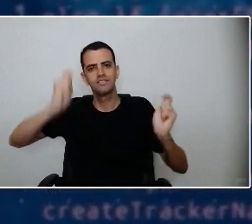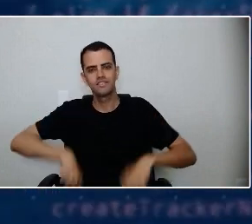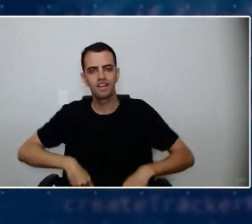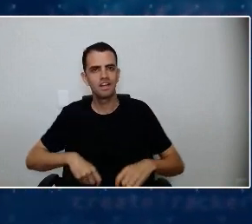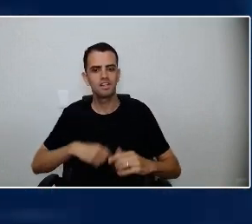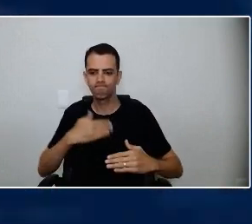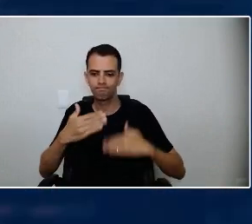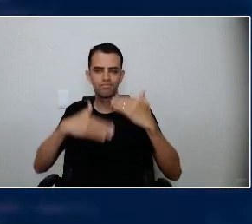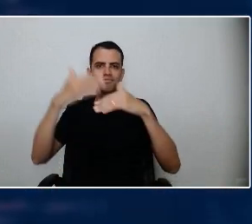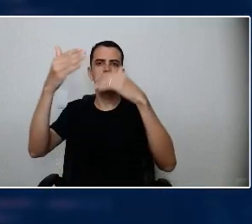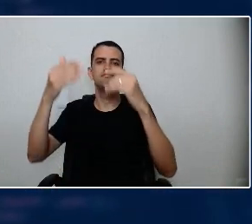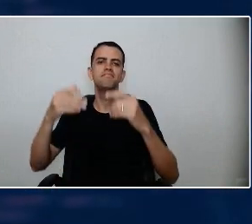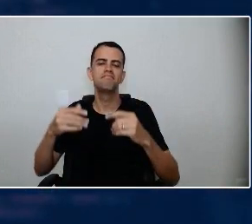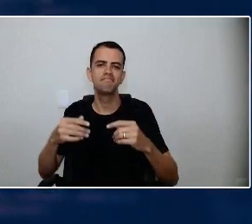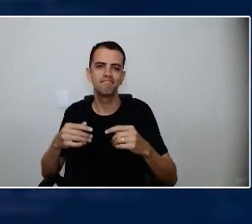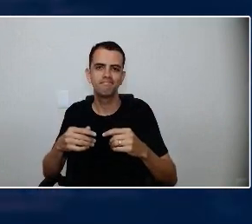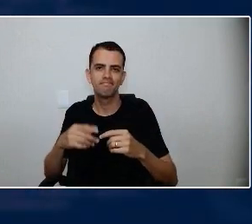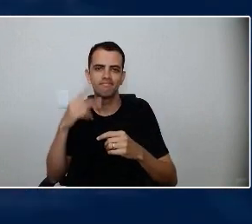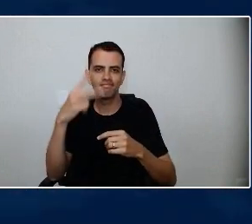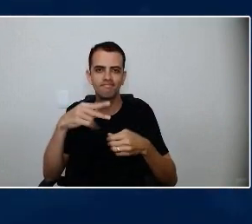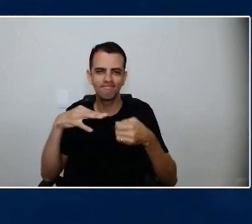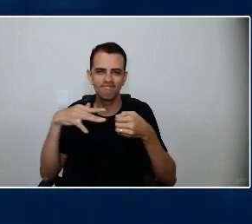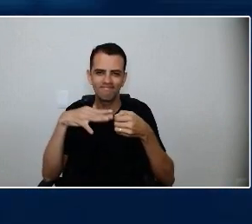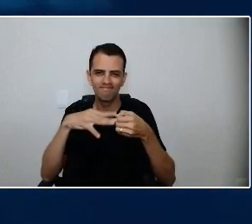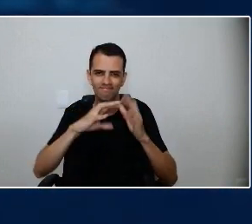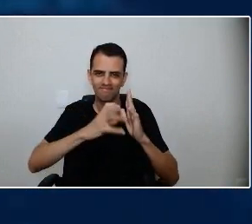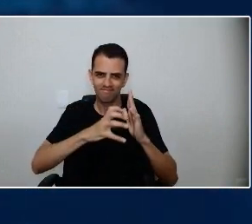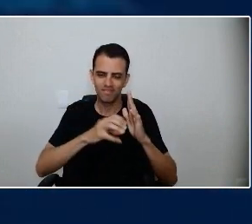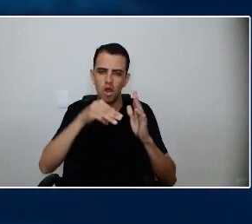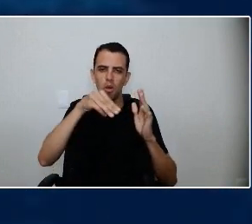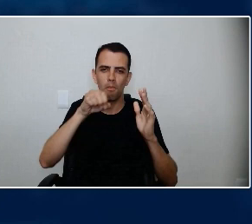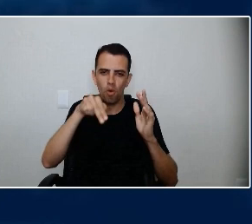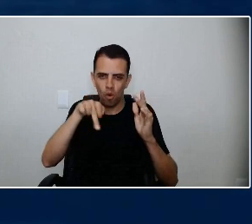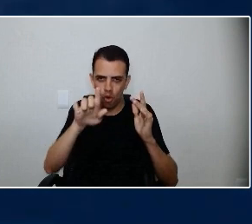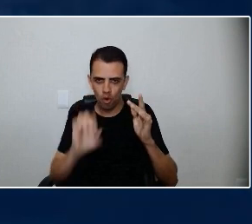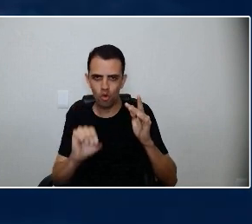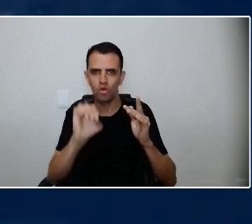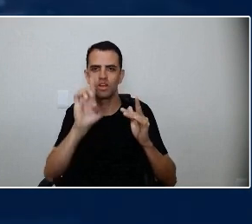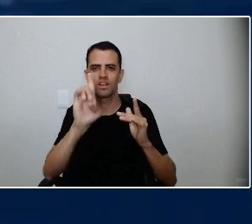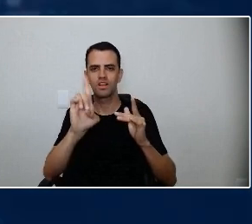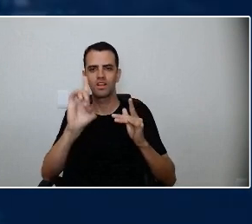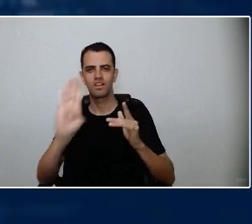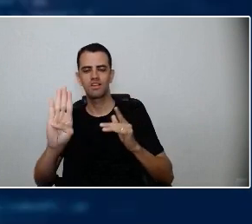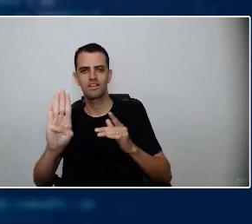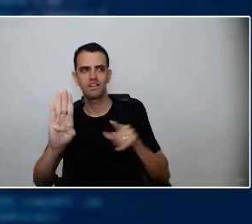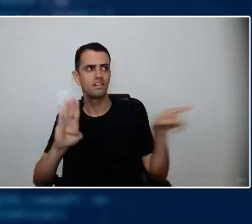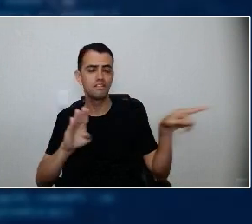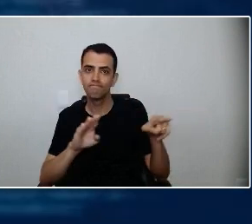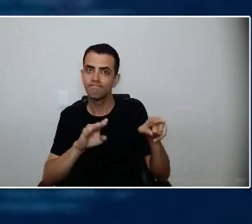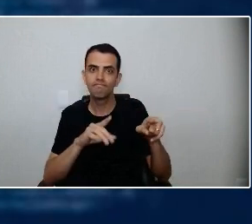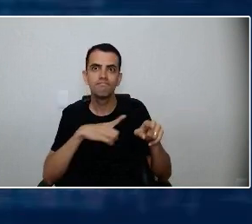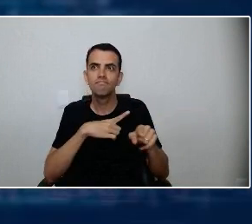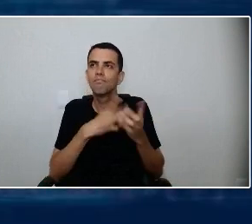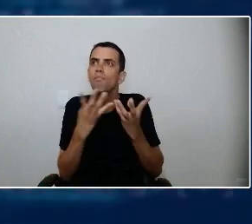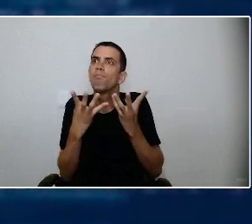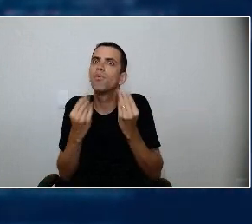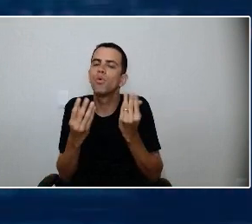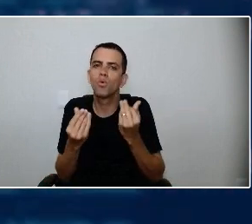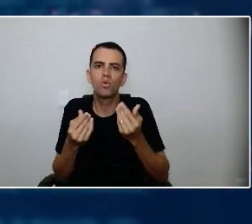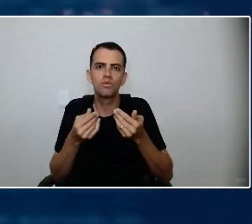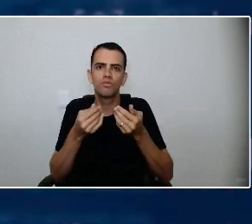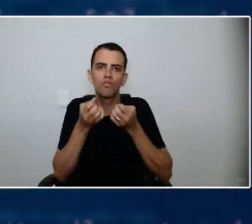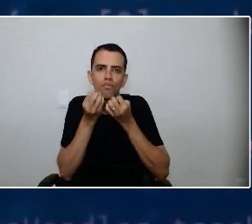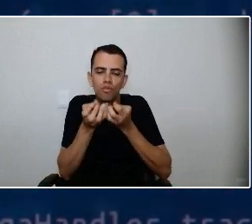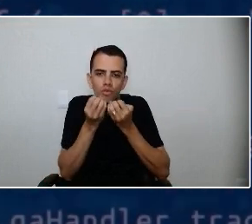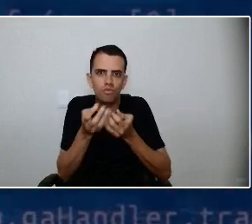da do banco de dados mongo DB e cara lá tem literalmente conteúdo para tudo assim que vocês imaginarem relacionado a mongodb é muito